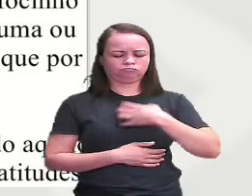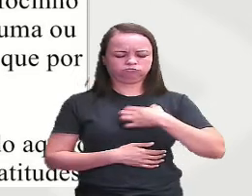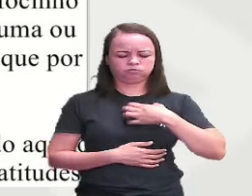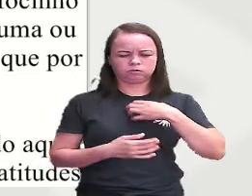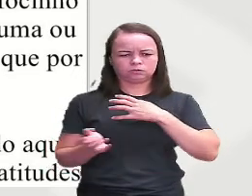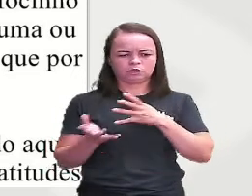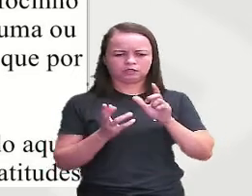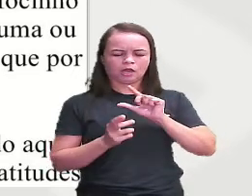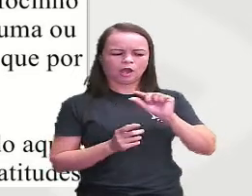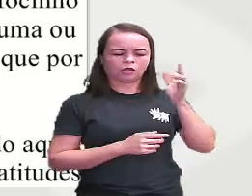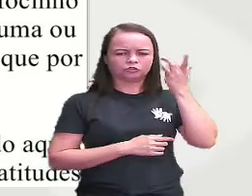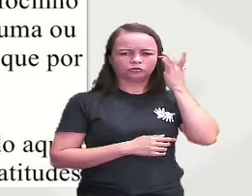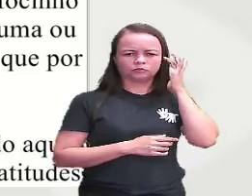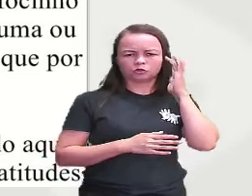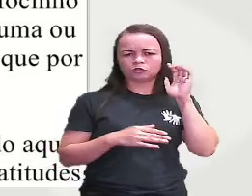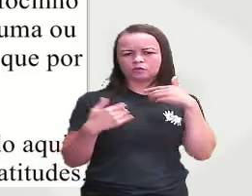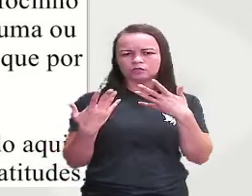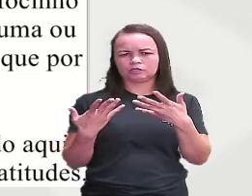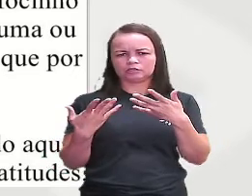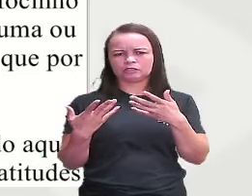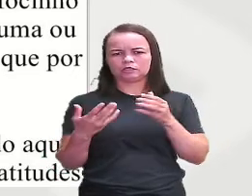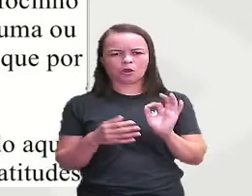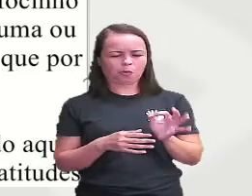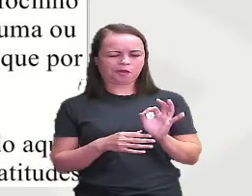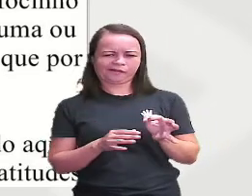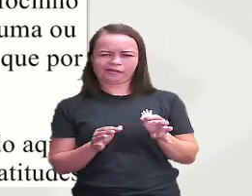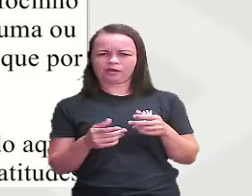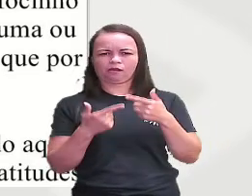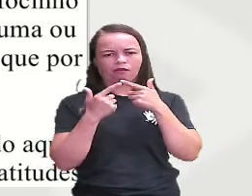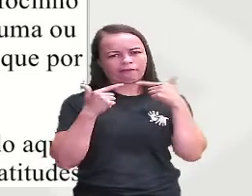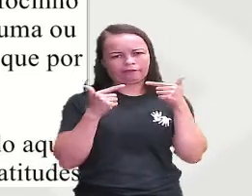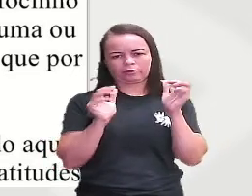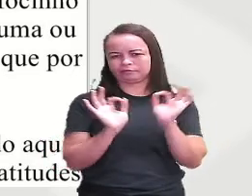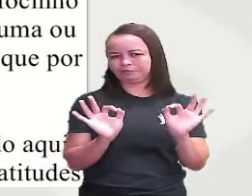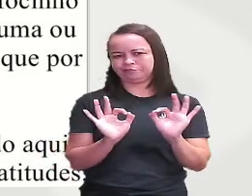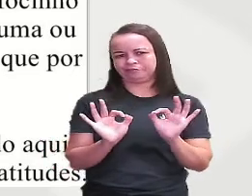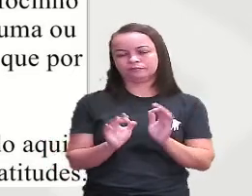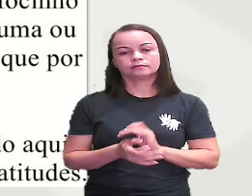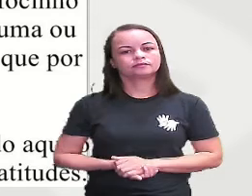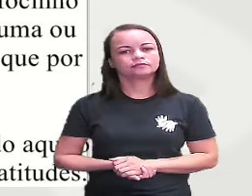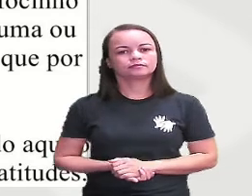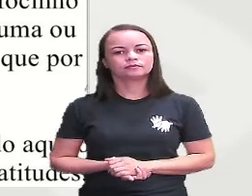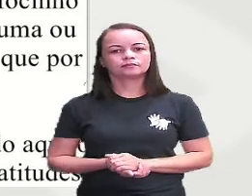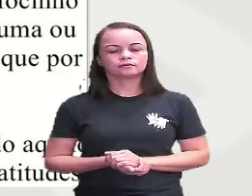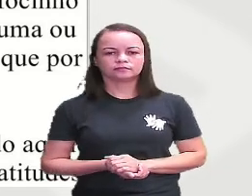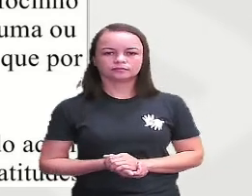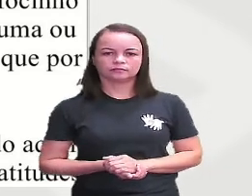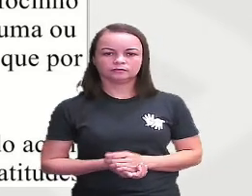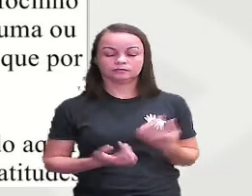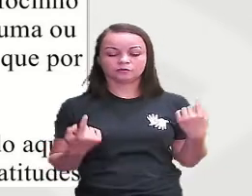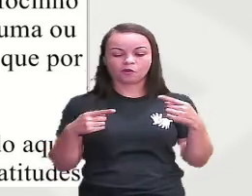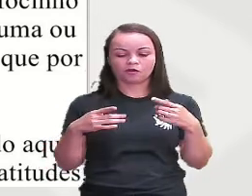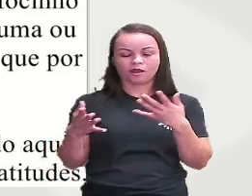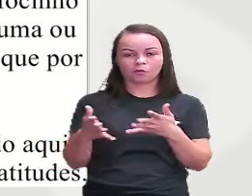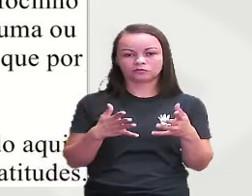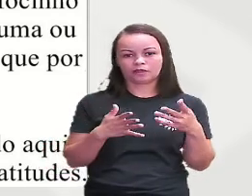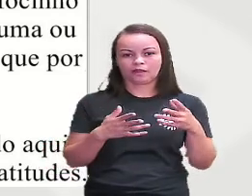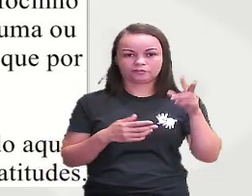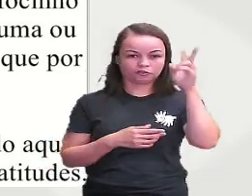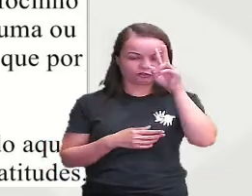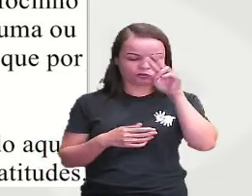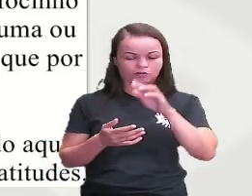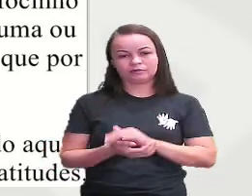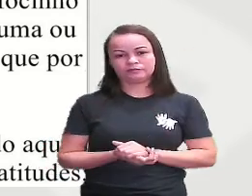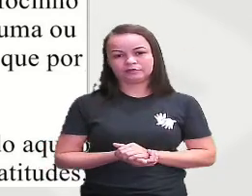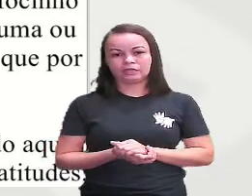que por algum motivo aquilo não era nada engraçado. Moral da história: às